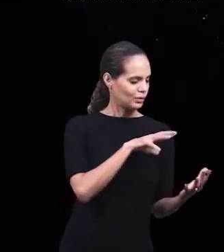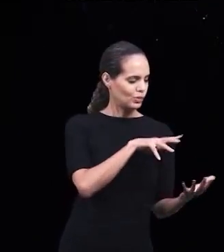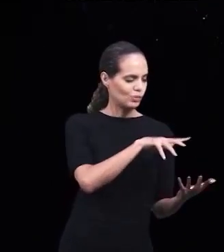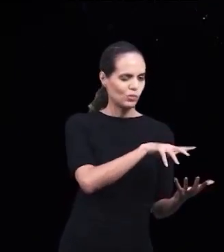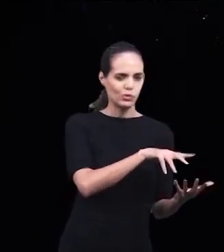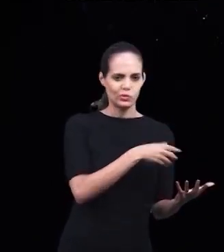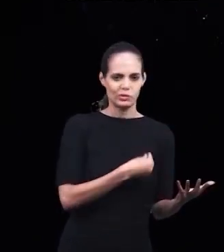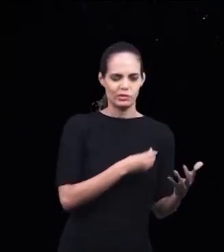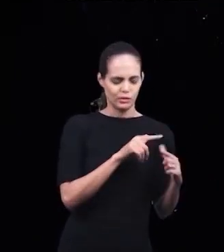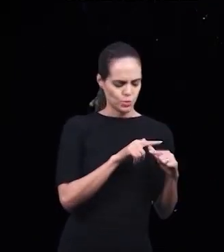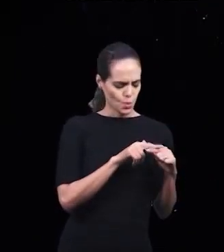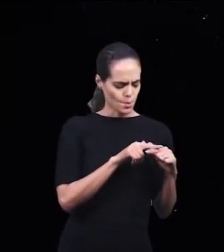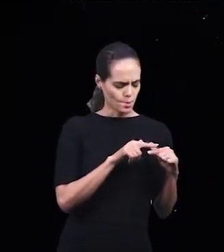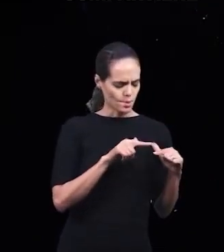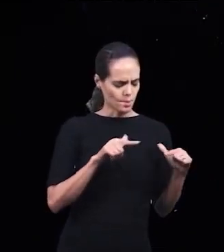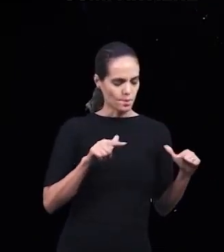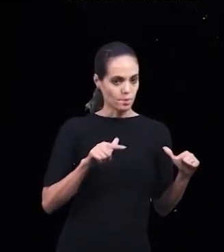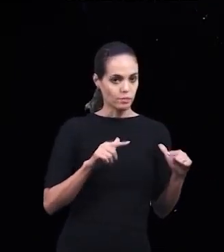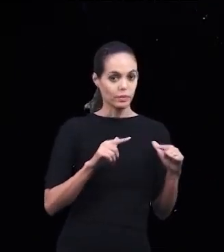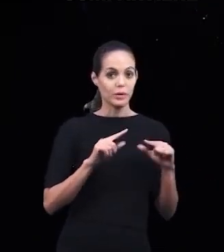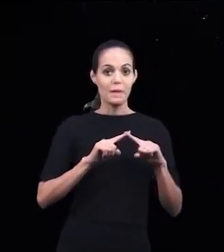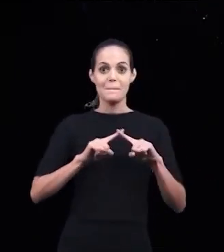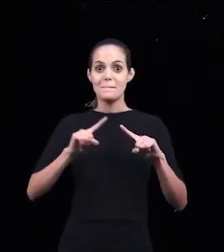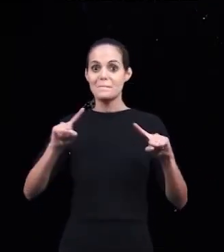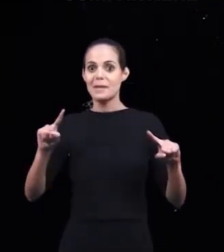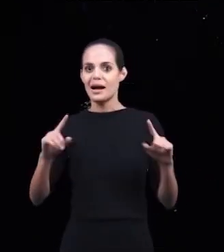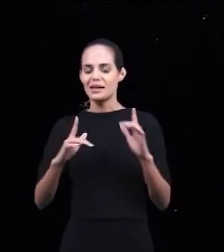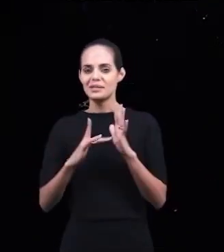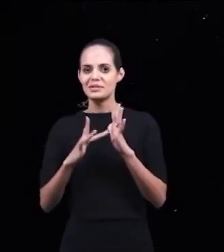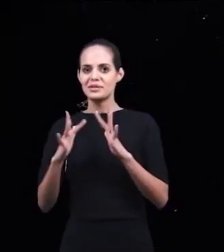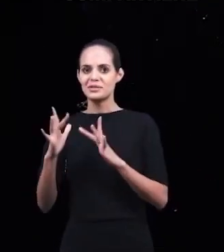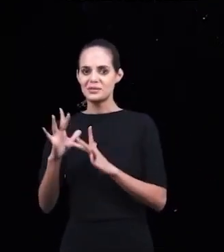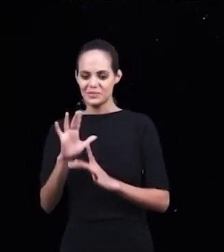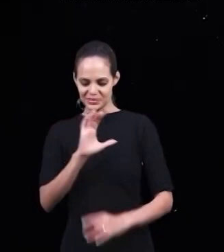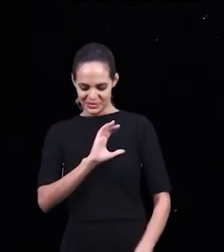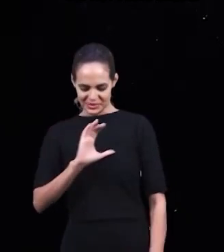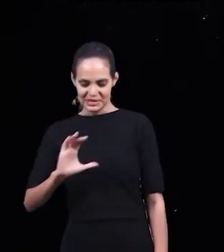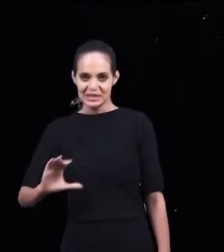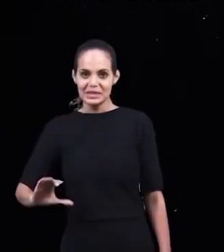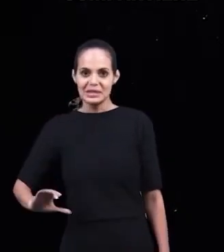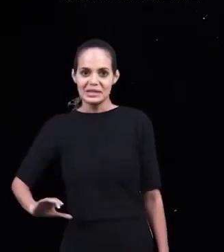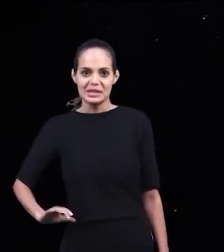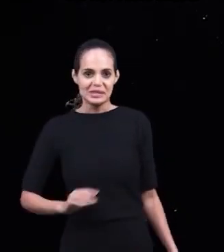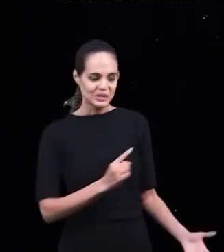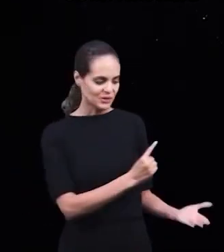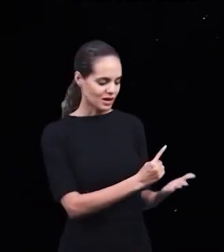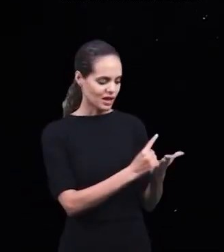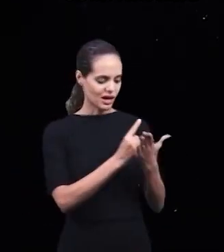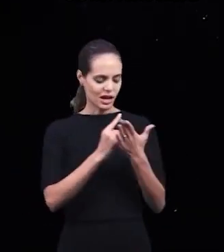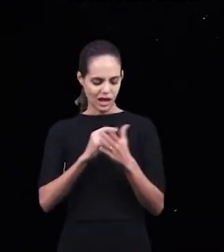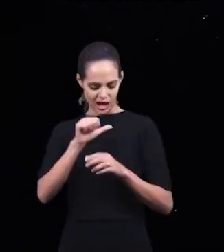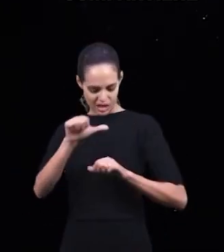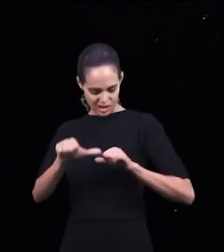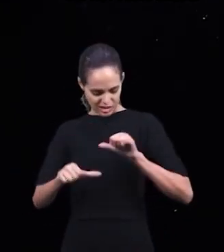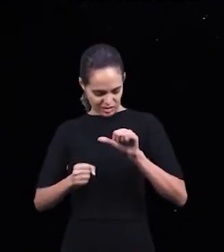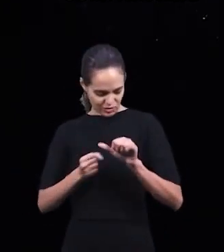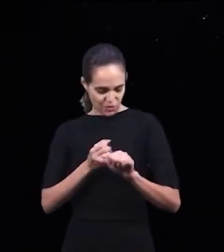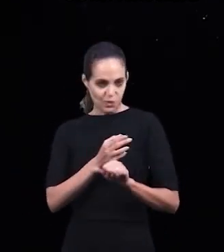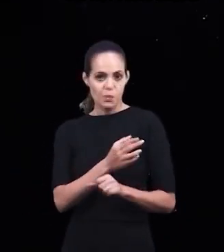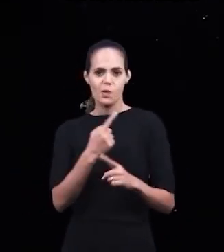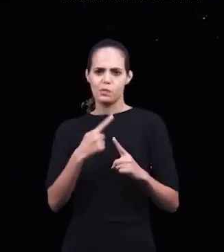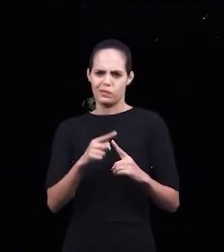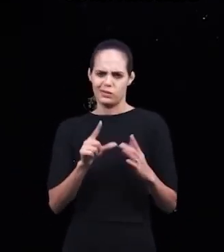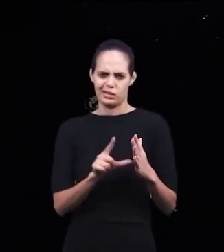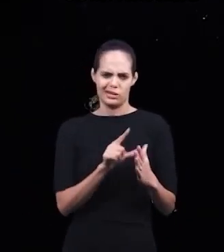vazia, Jesus Cristo transformou. Não tinha